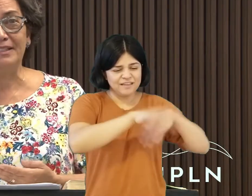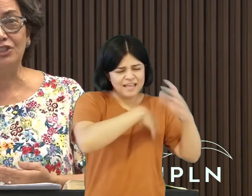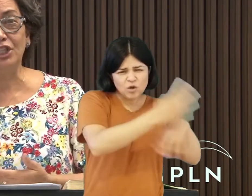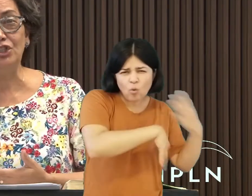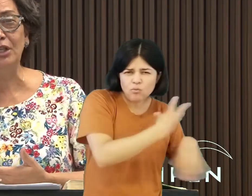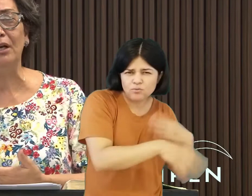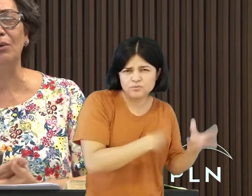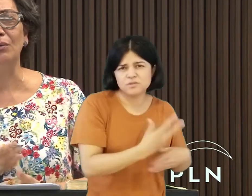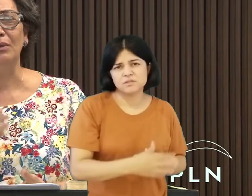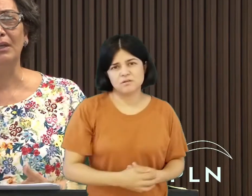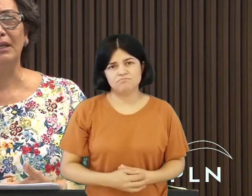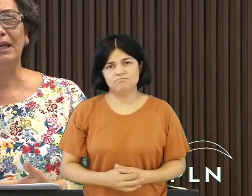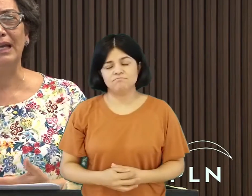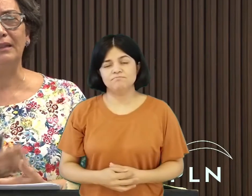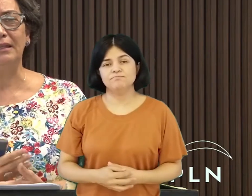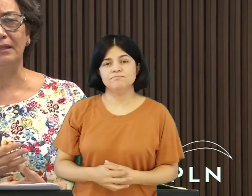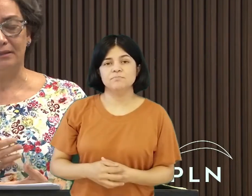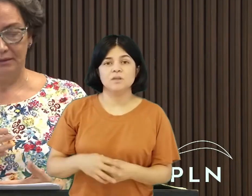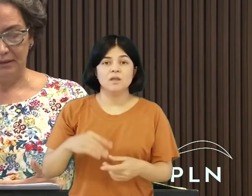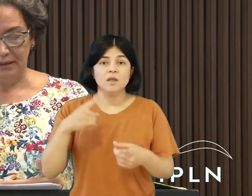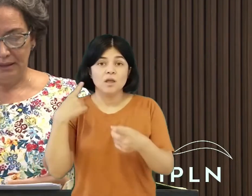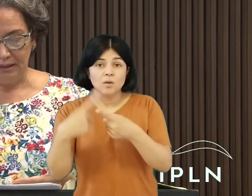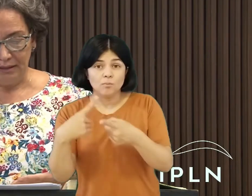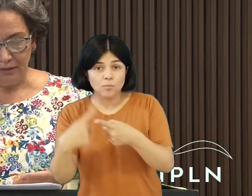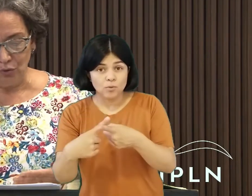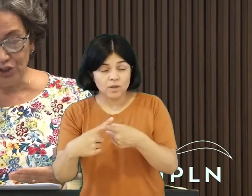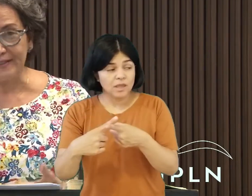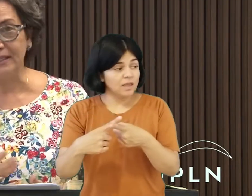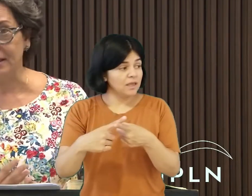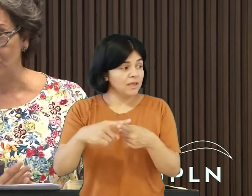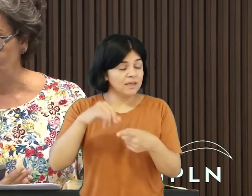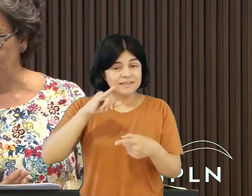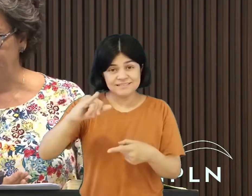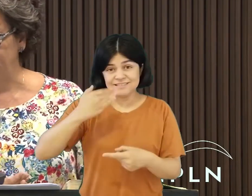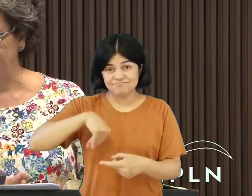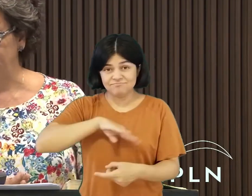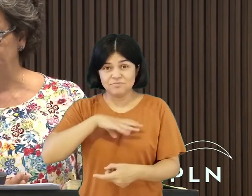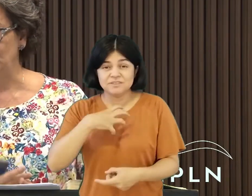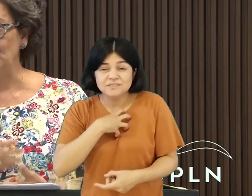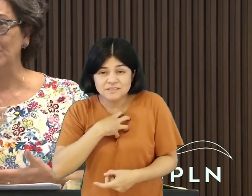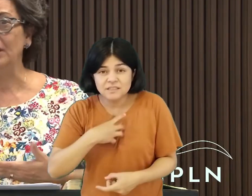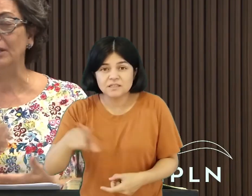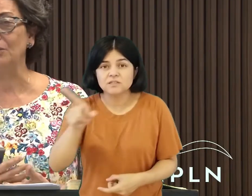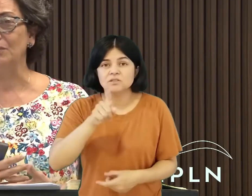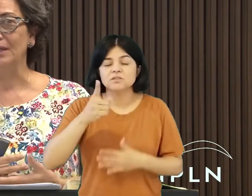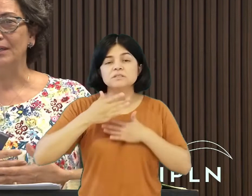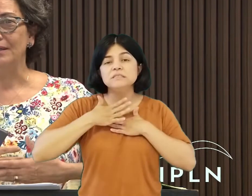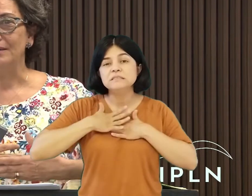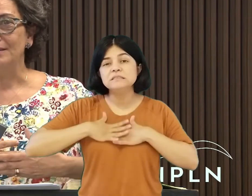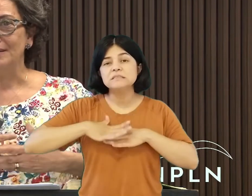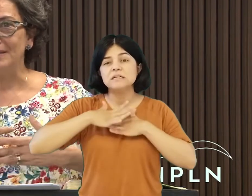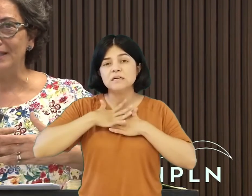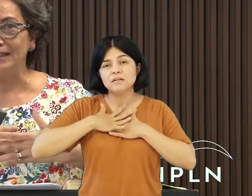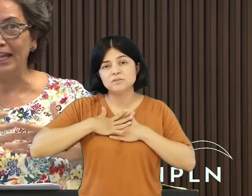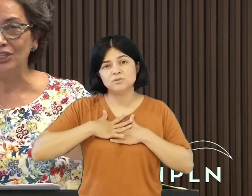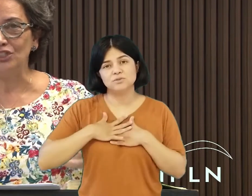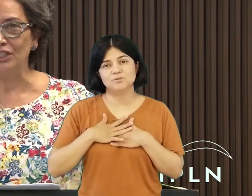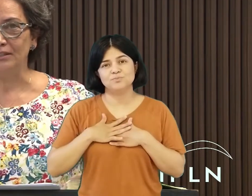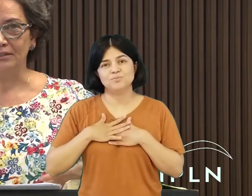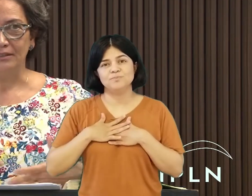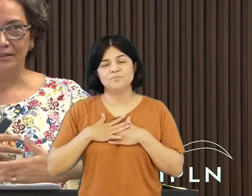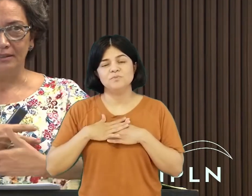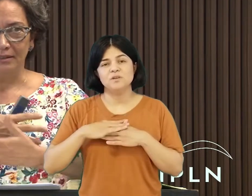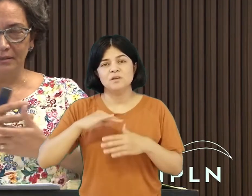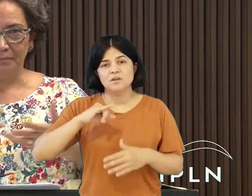Porque se a gente não entra no descanso, se a gente não se